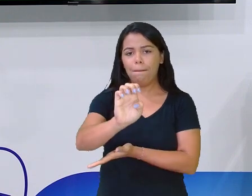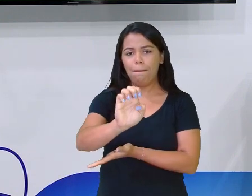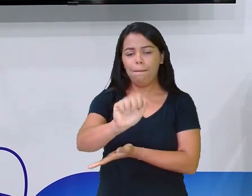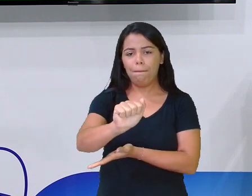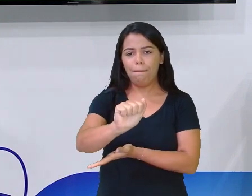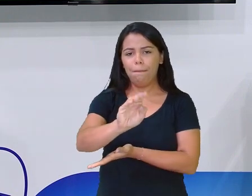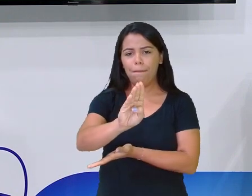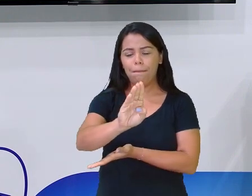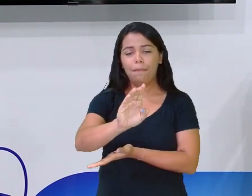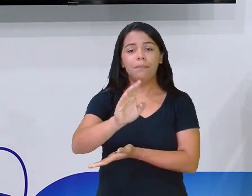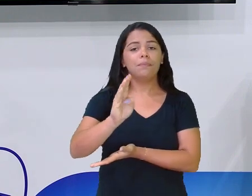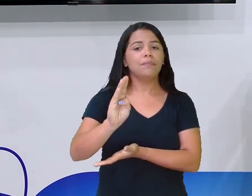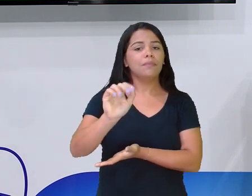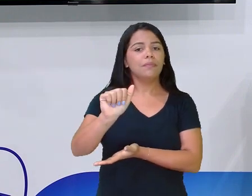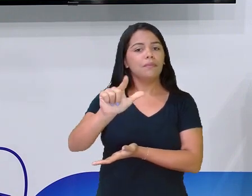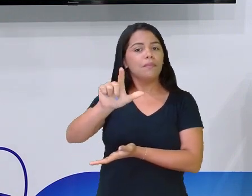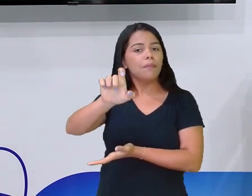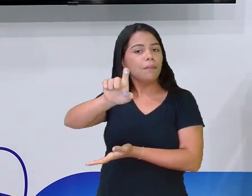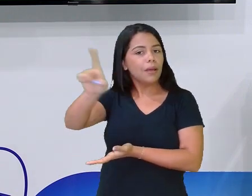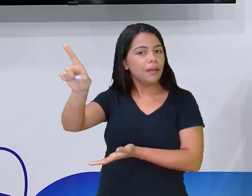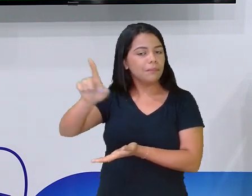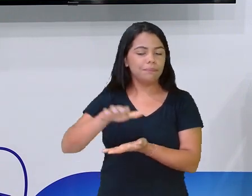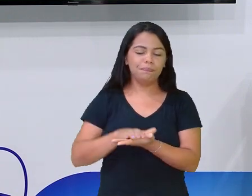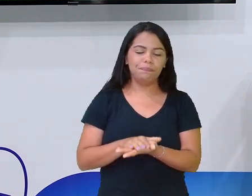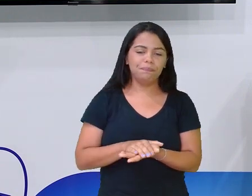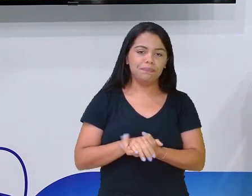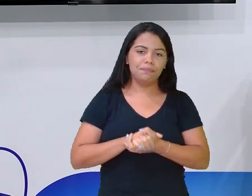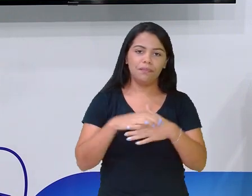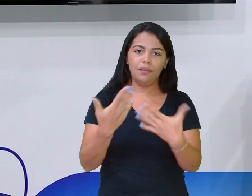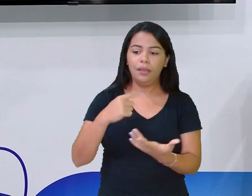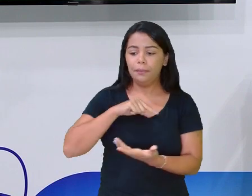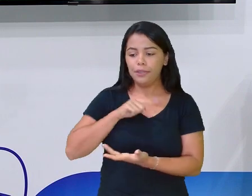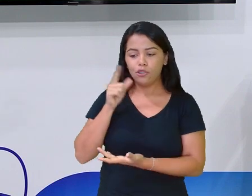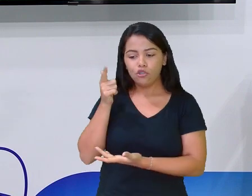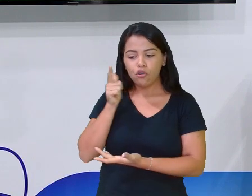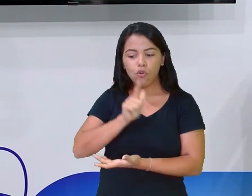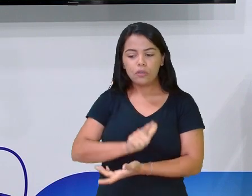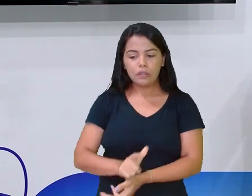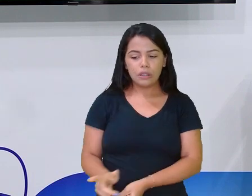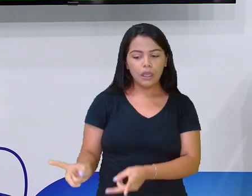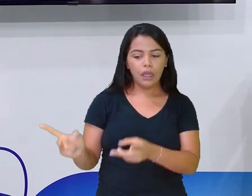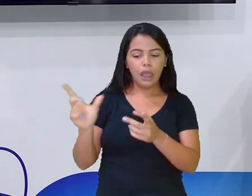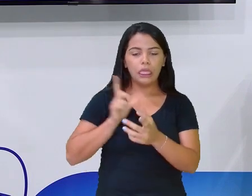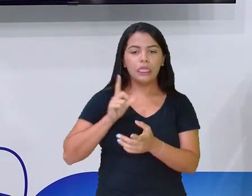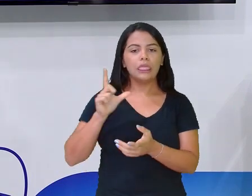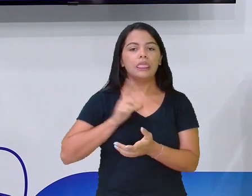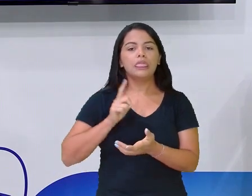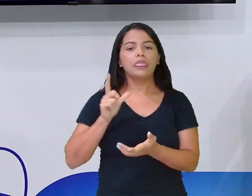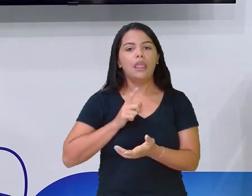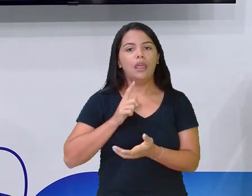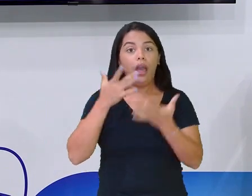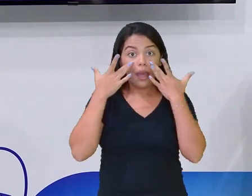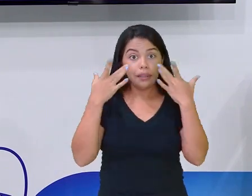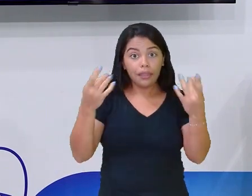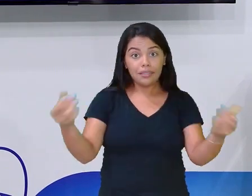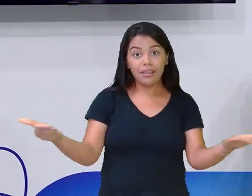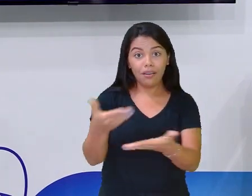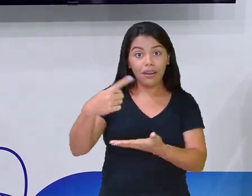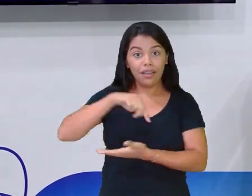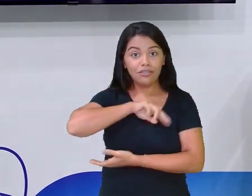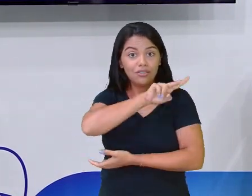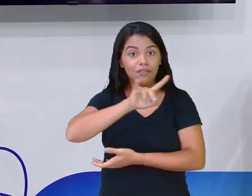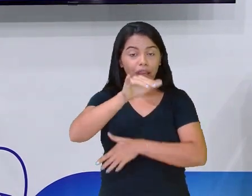Primeiro ponto para a gente puxar esse entendimento. Então, se liga, presta atenção, que a gente